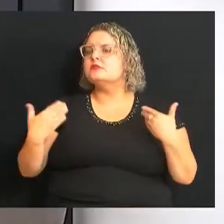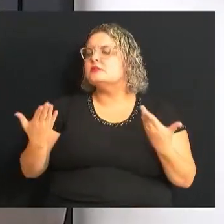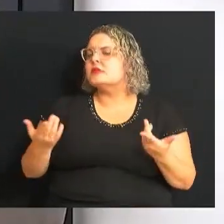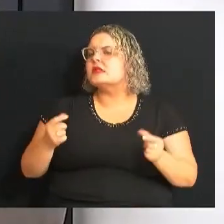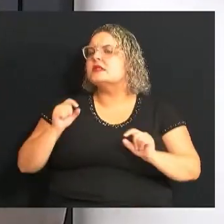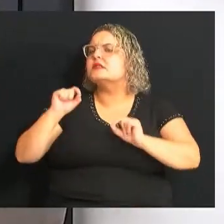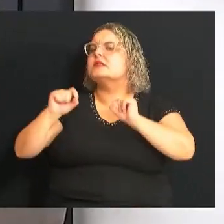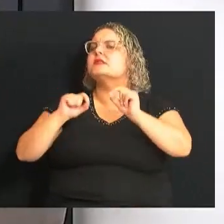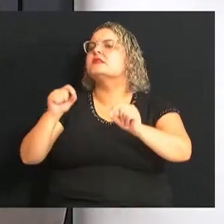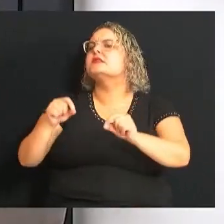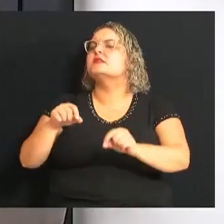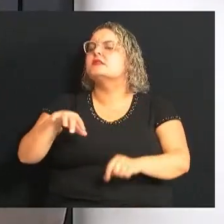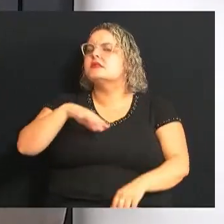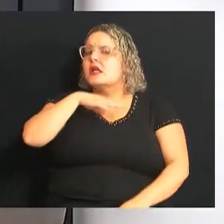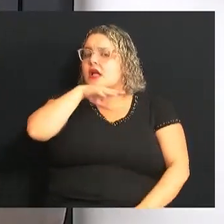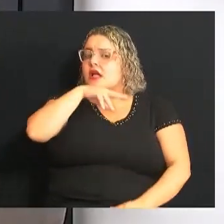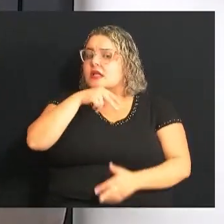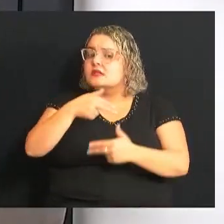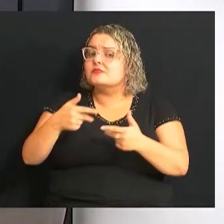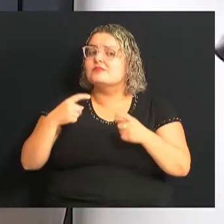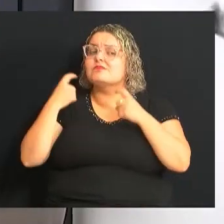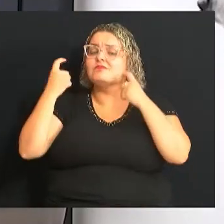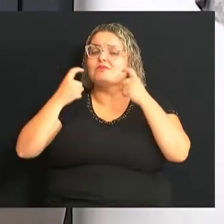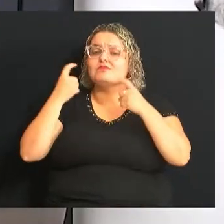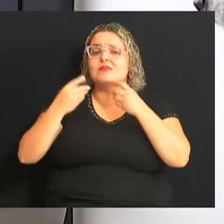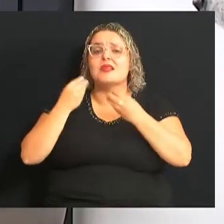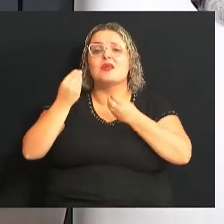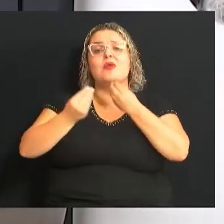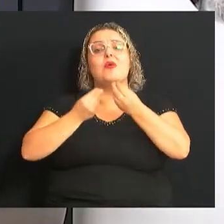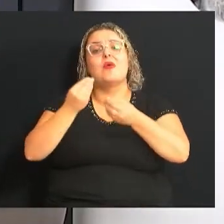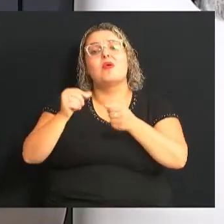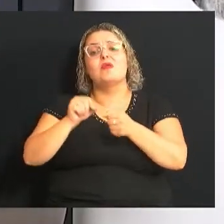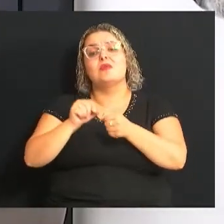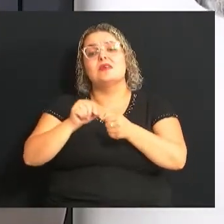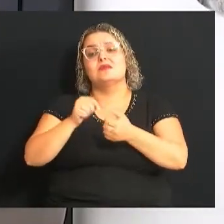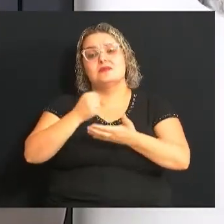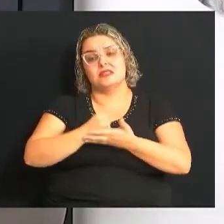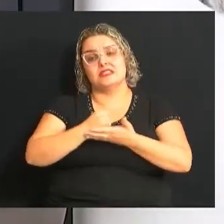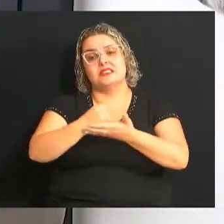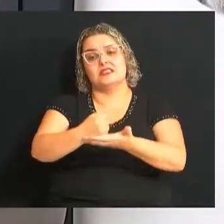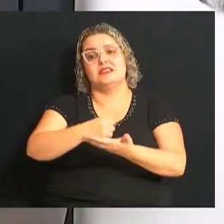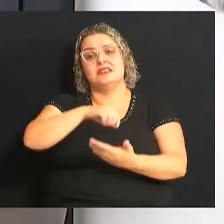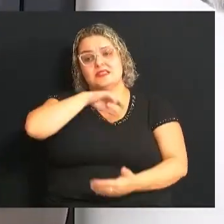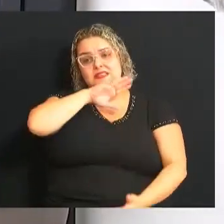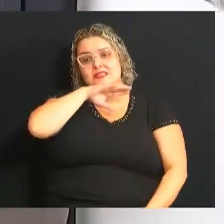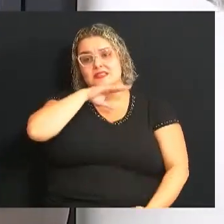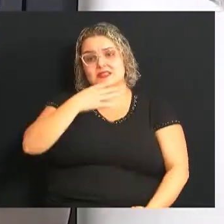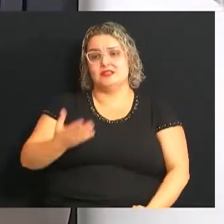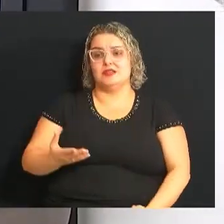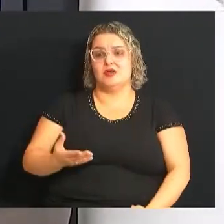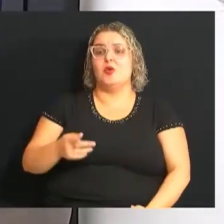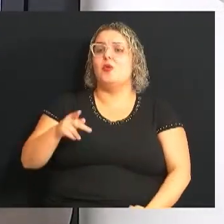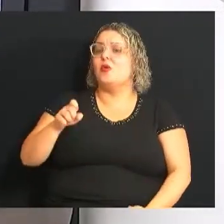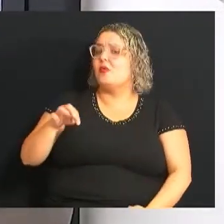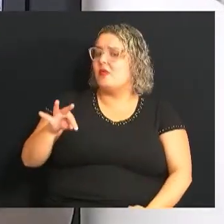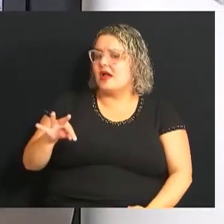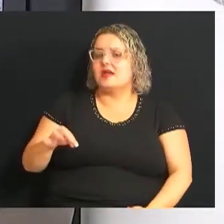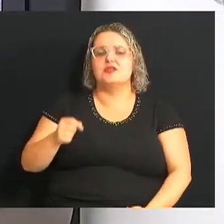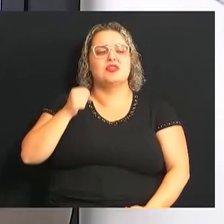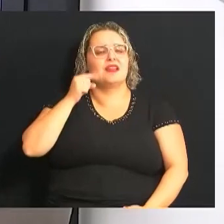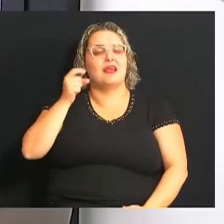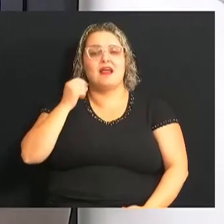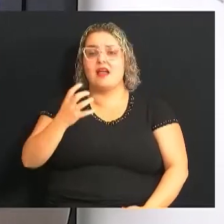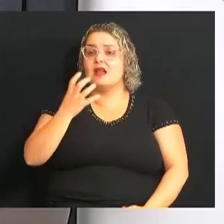bichinho fica naquela preocupação, como faz para levar o seu bichinho, o seu pet, gato, cachorro,